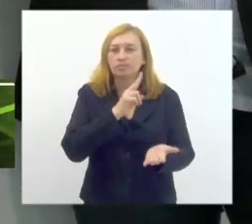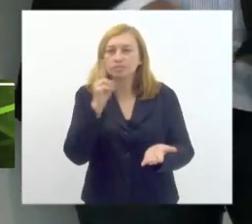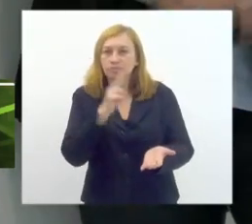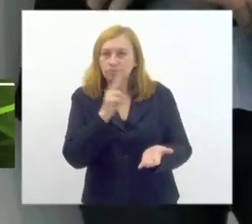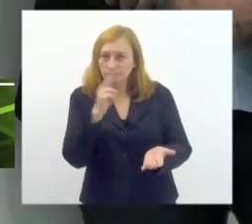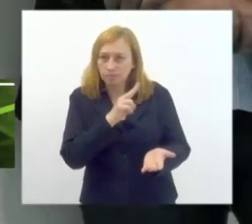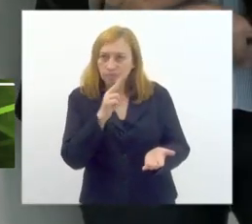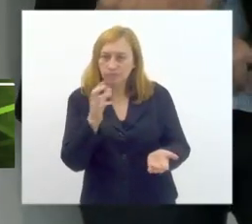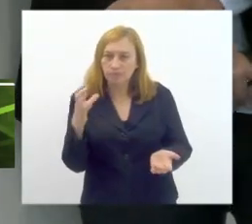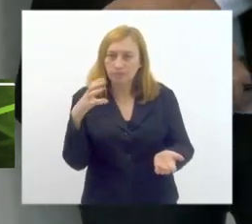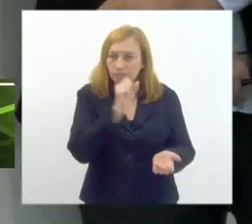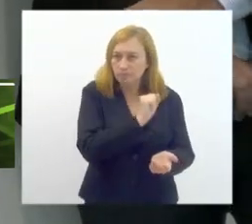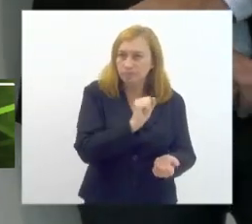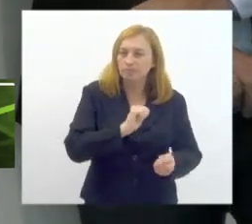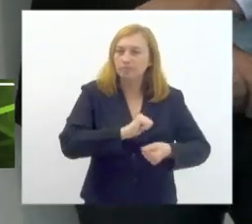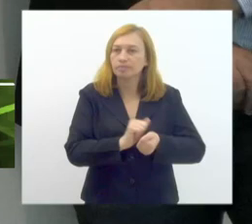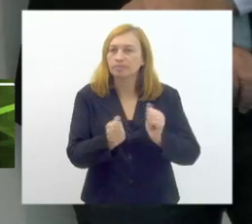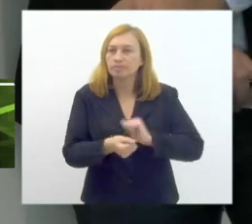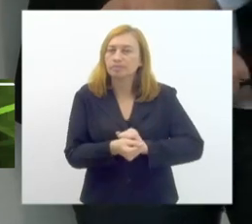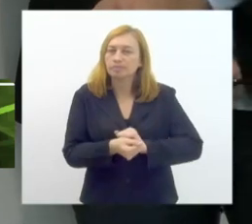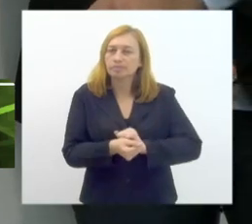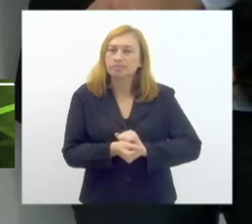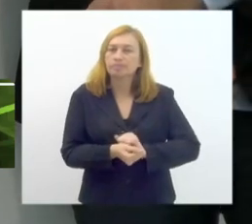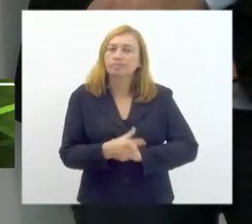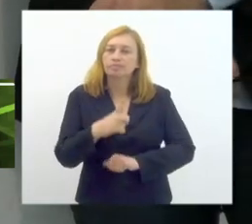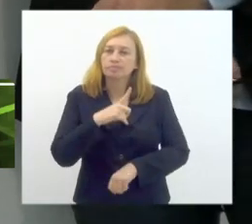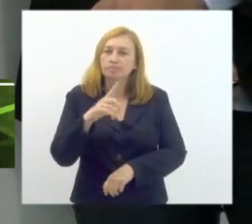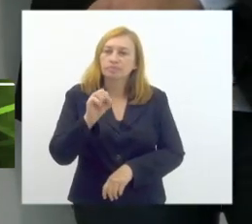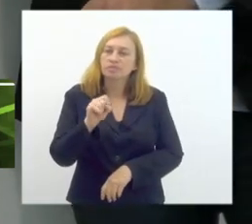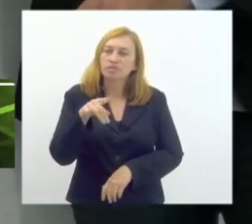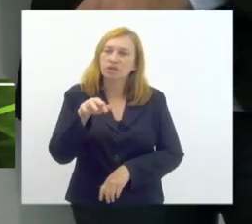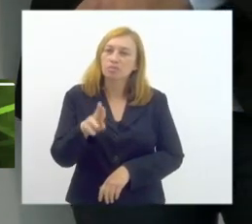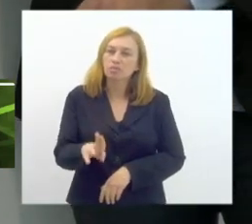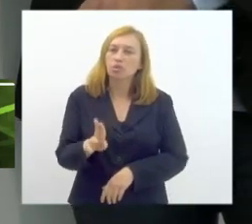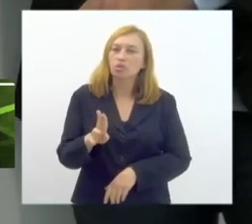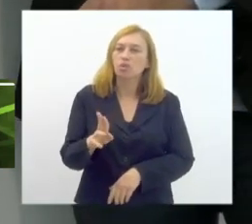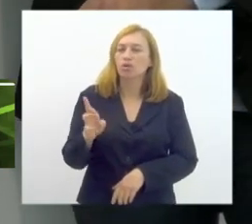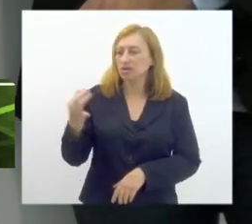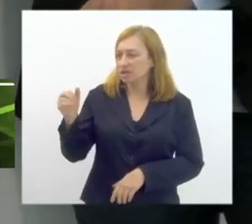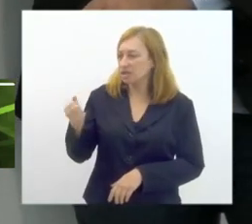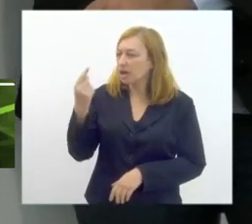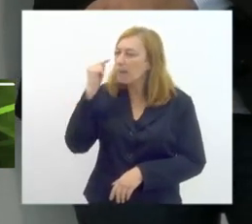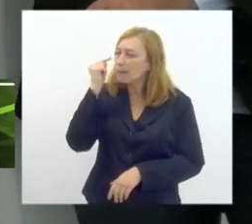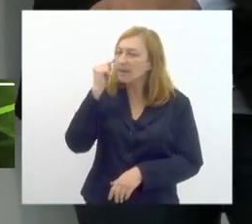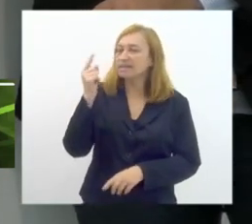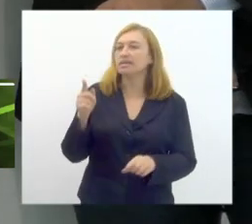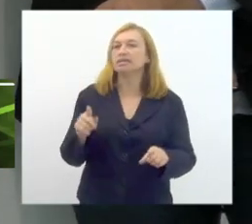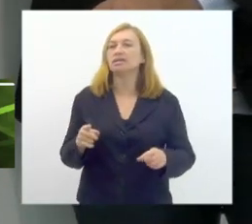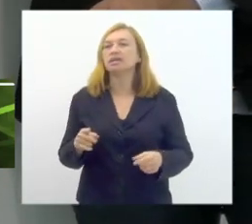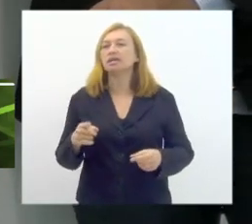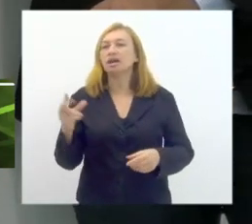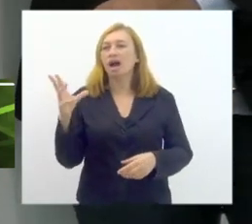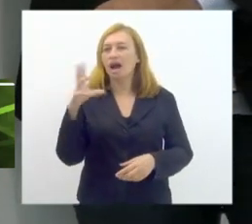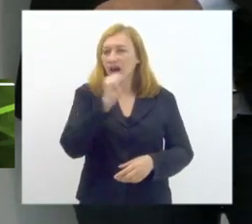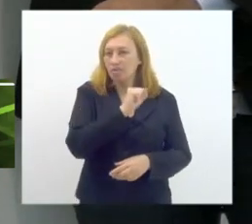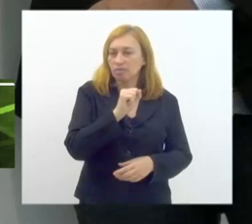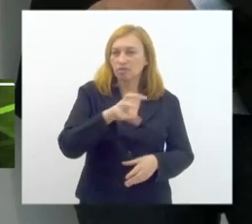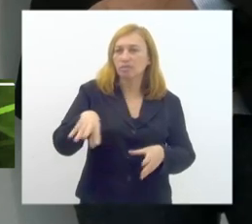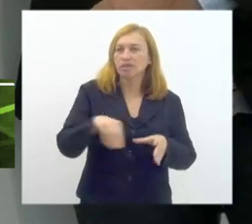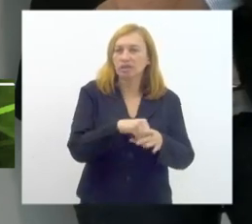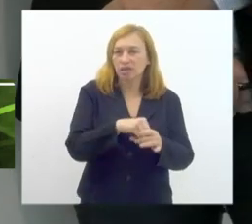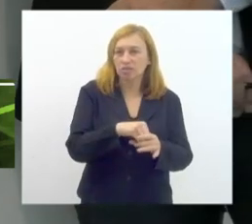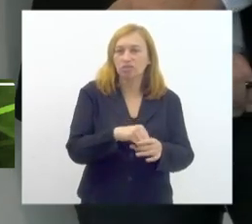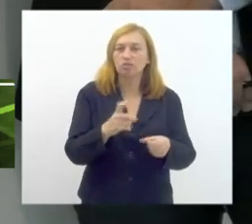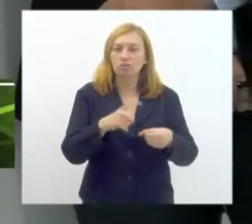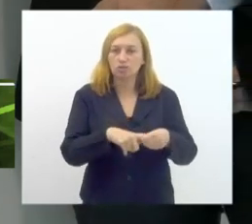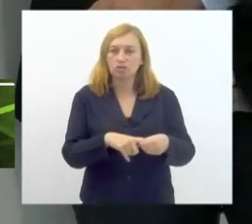com isso a gente já está se habilitando para ter o SAMU. Então é o segundo ponto, Rosângela, que a gente pensa em trazer de imediato para dentro do consórcio. Ou